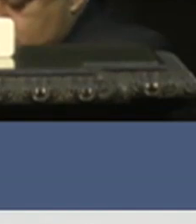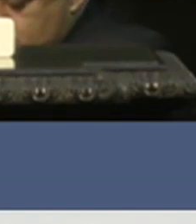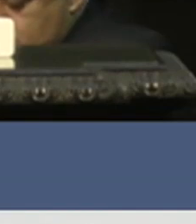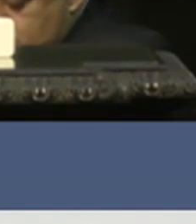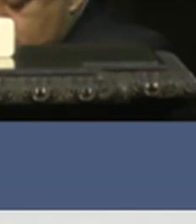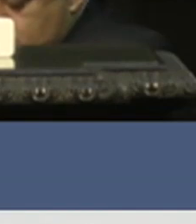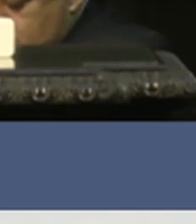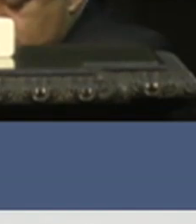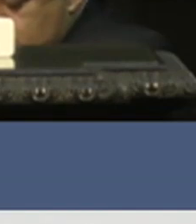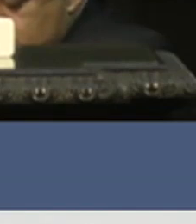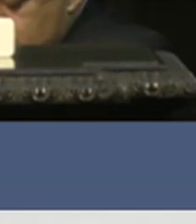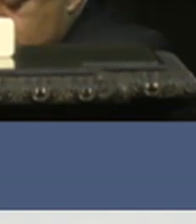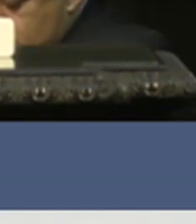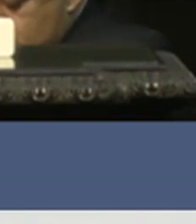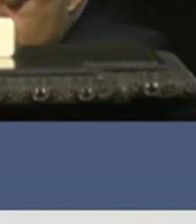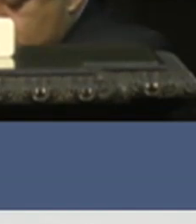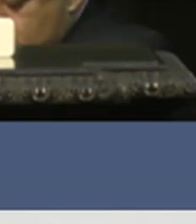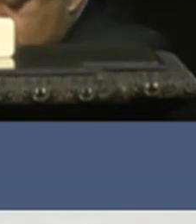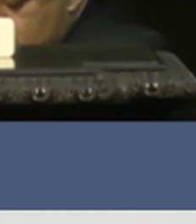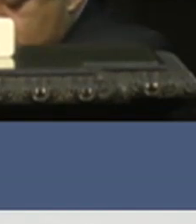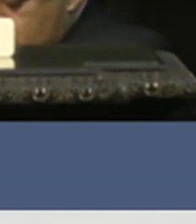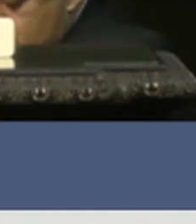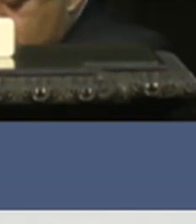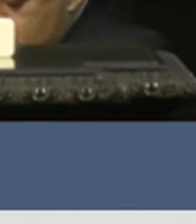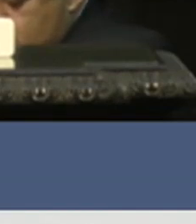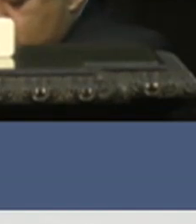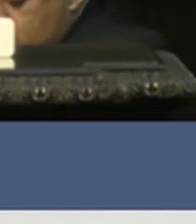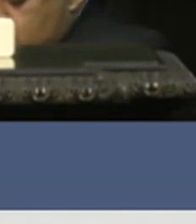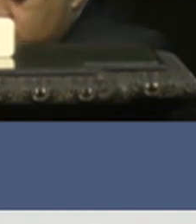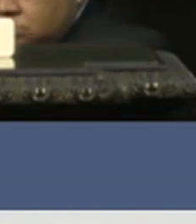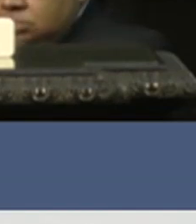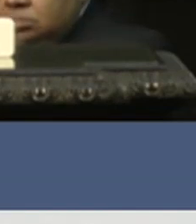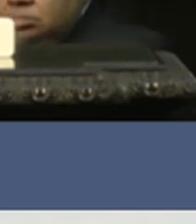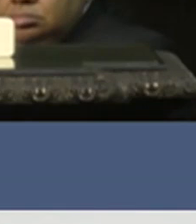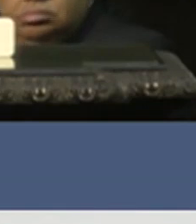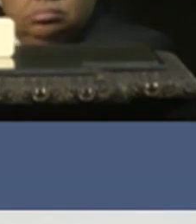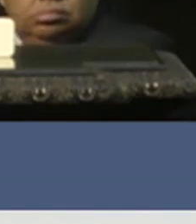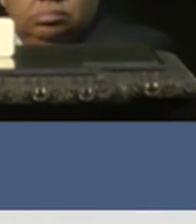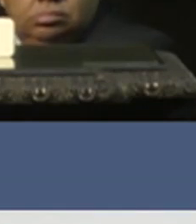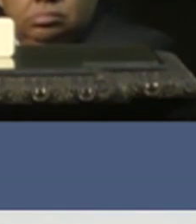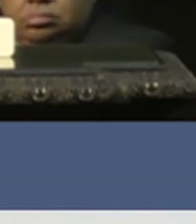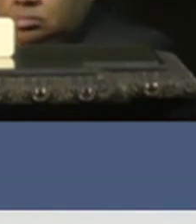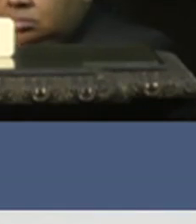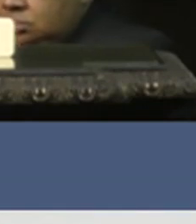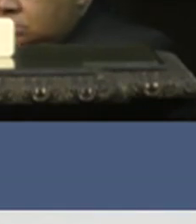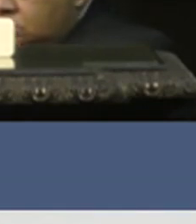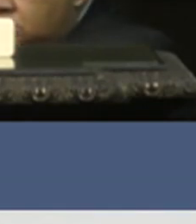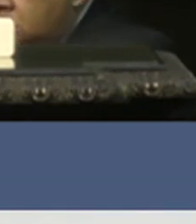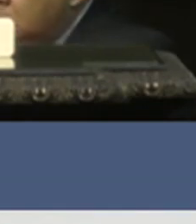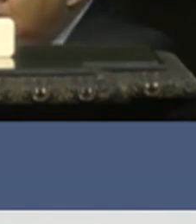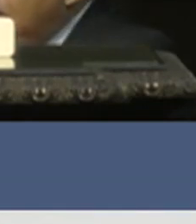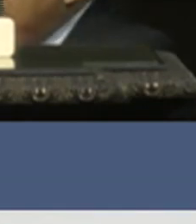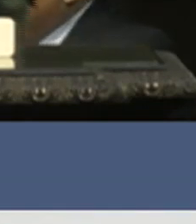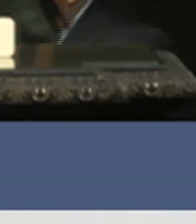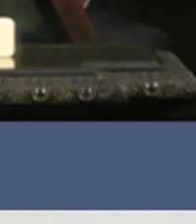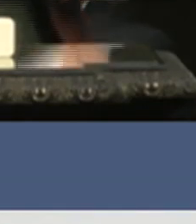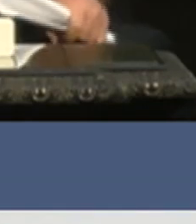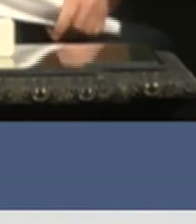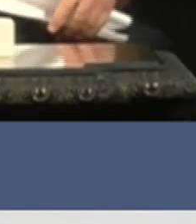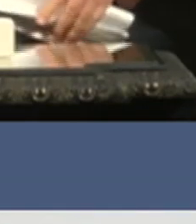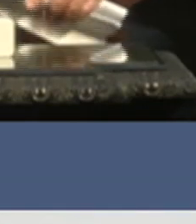de autoria do deputado Zaqueu Teixeira, que cria o Programa de Preservação, Revitalização, Tombamento,